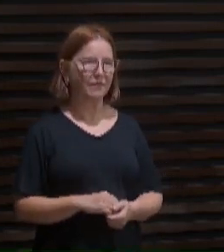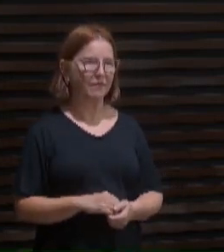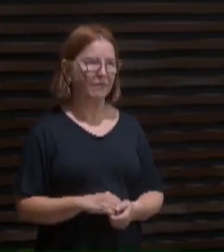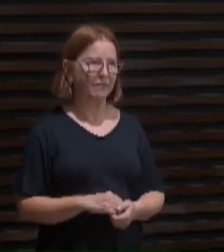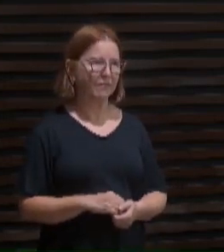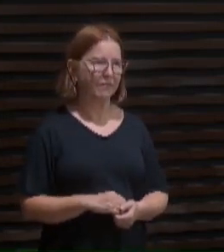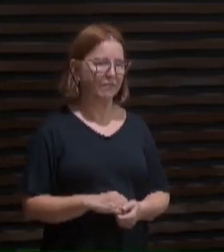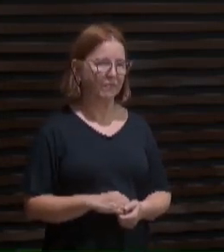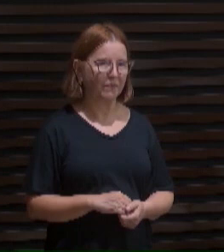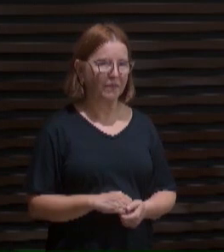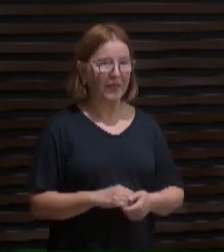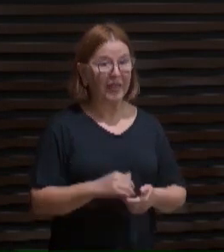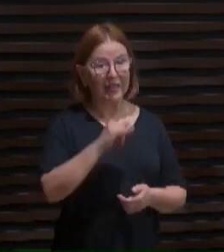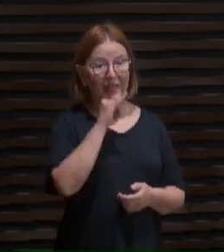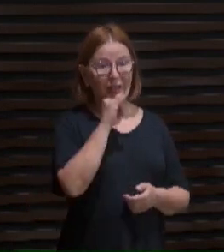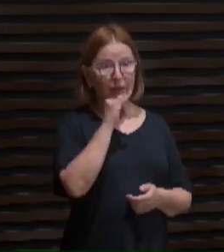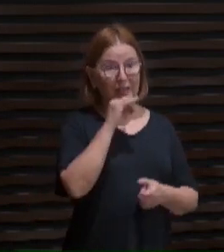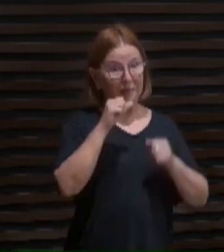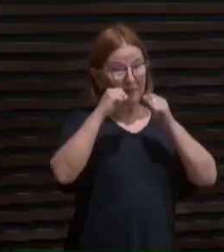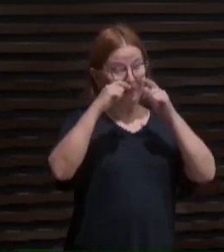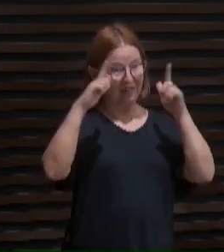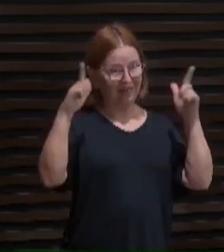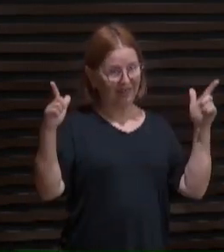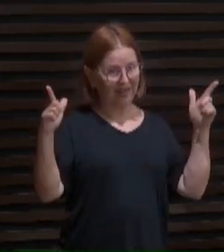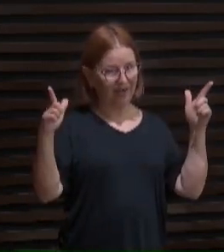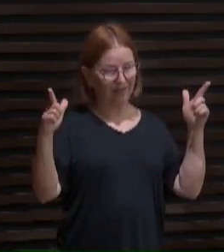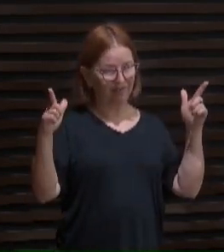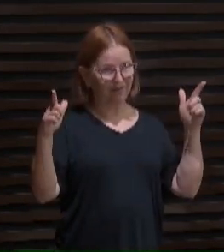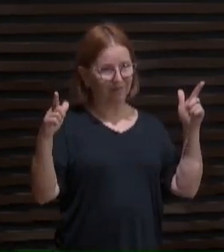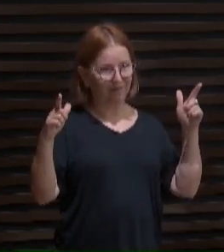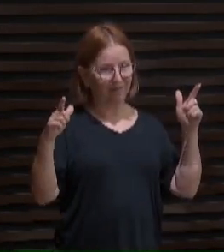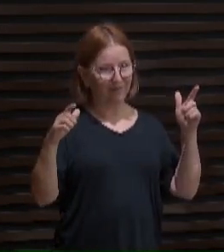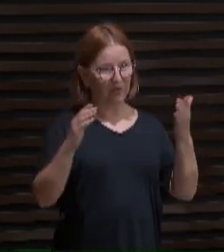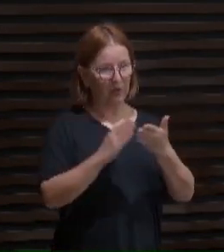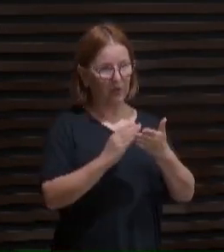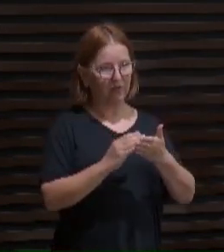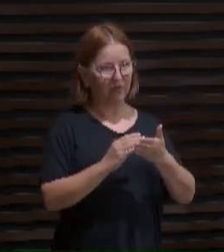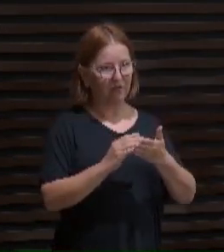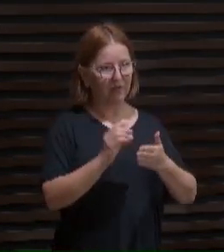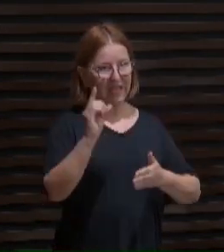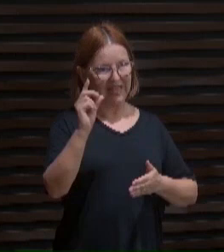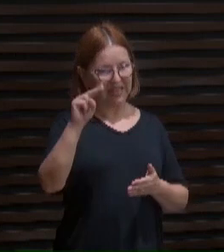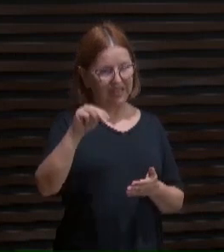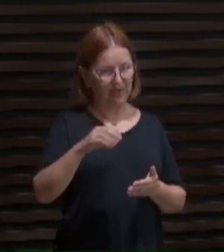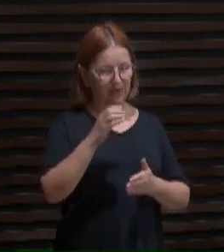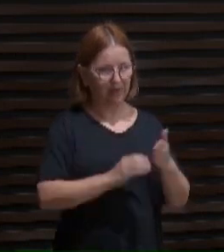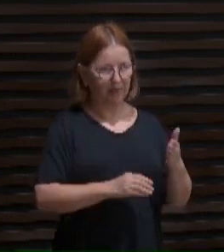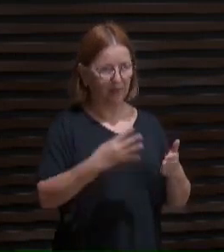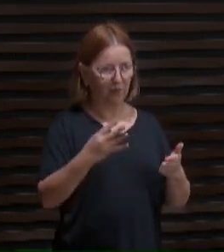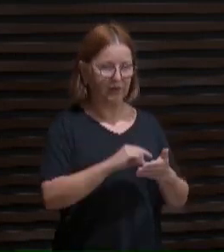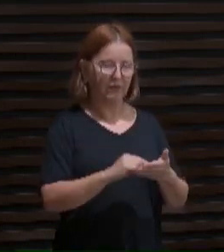E tem um exemplo muito claro que a gente vê lá em Daniel capítulo 4, versos 29 e 30,